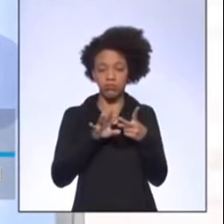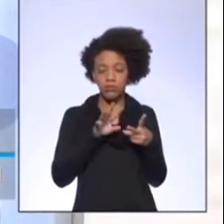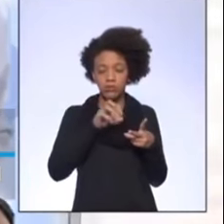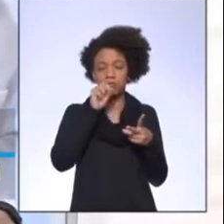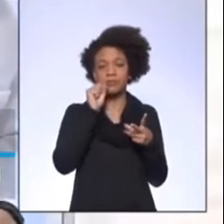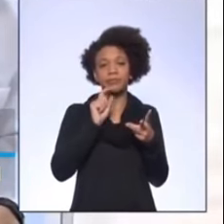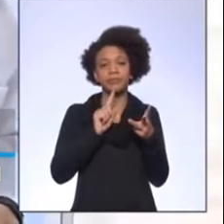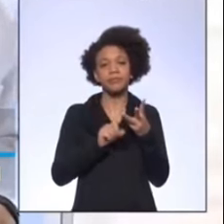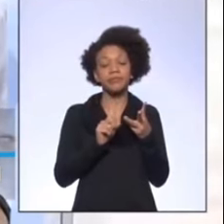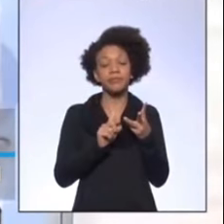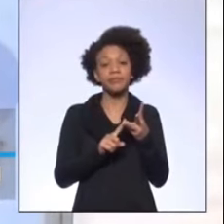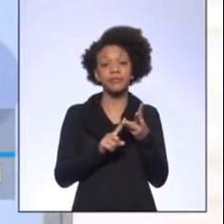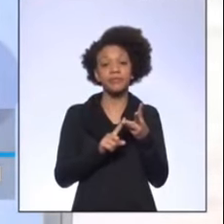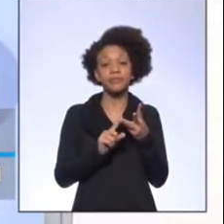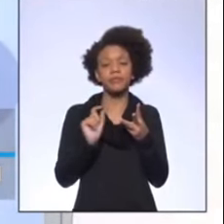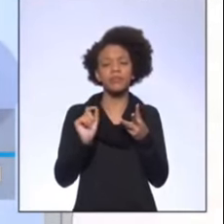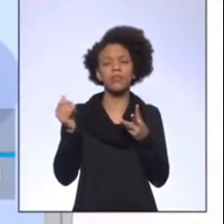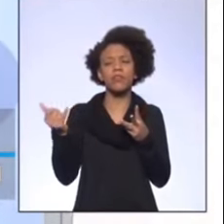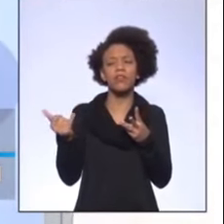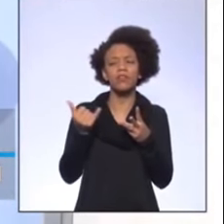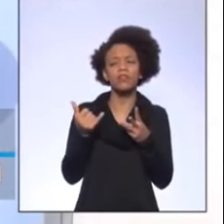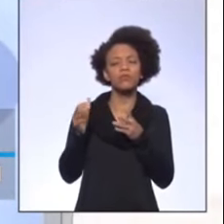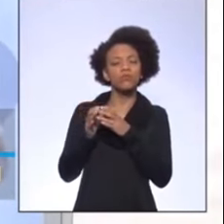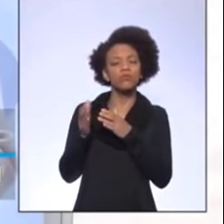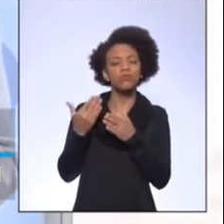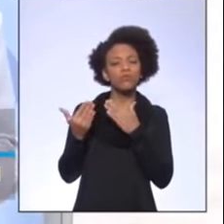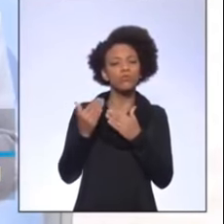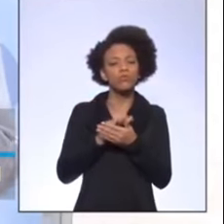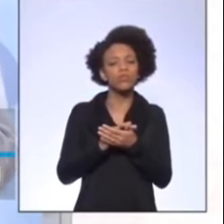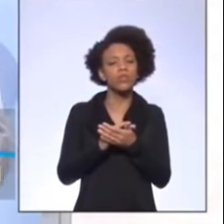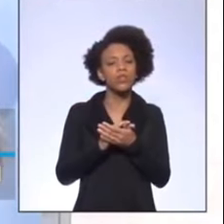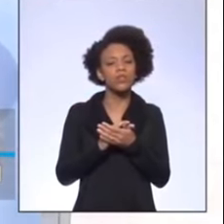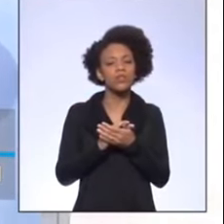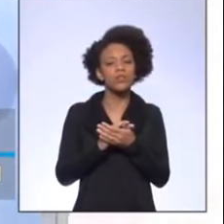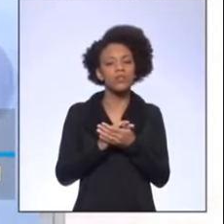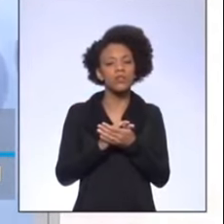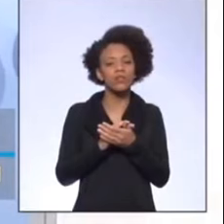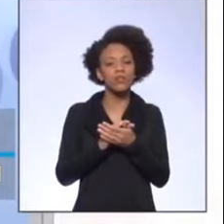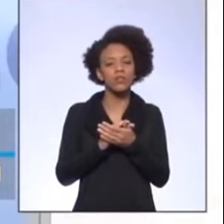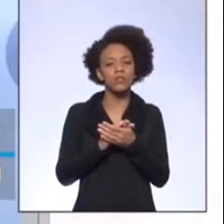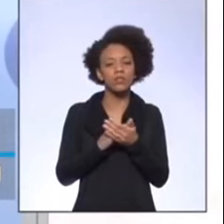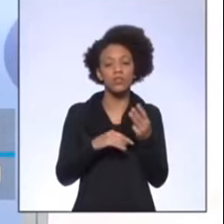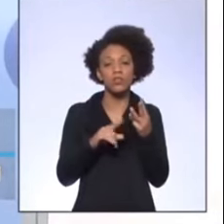E o outro sistema que alguém falou aí foi o